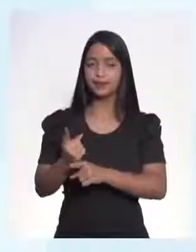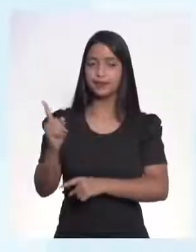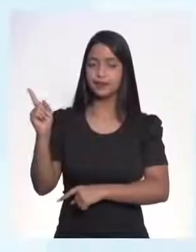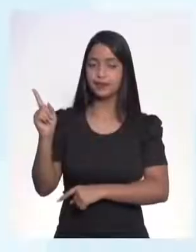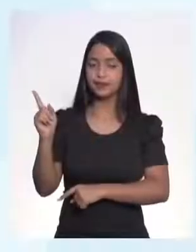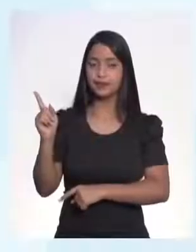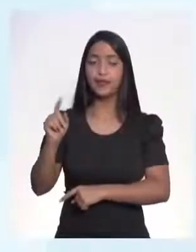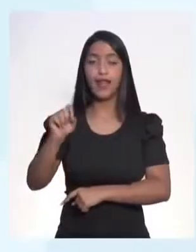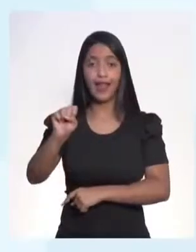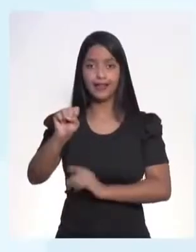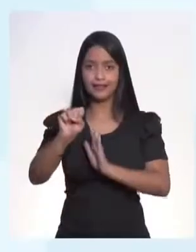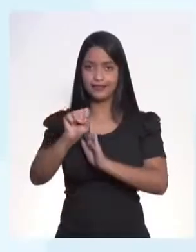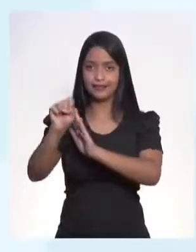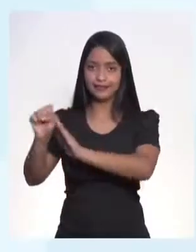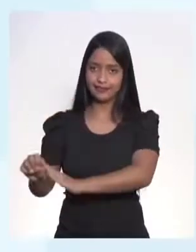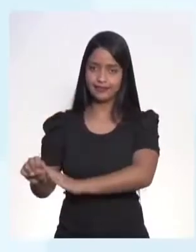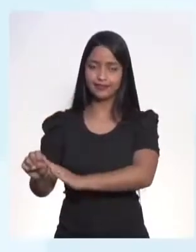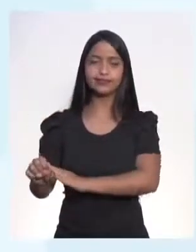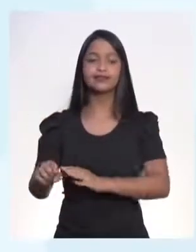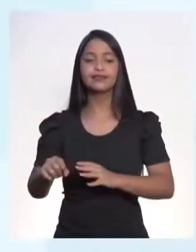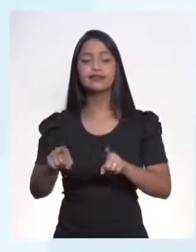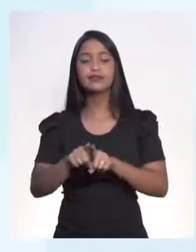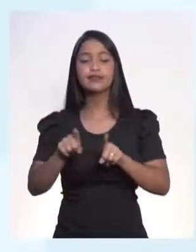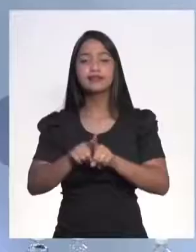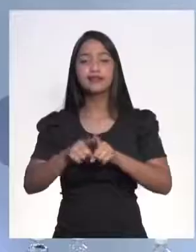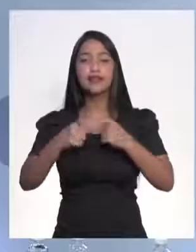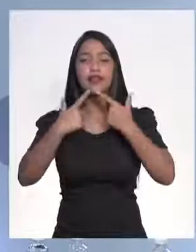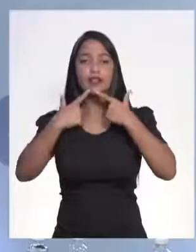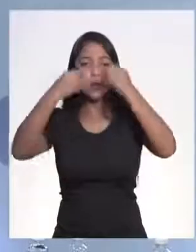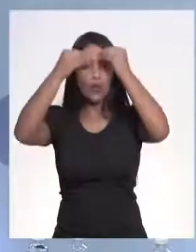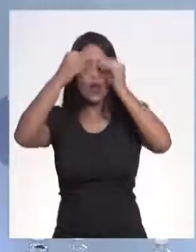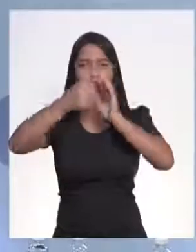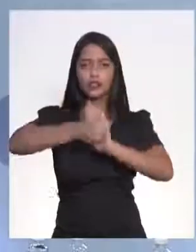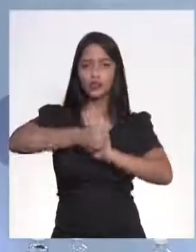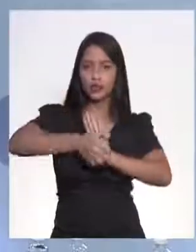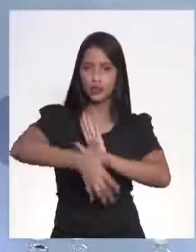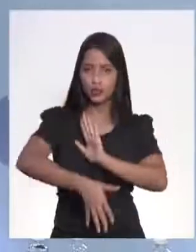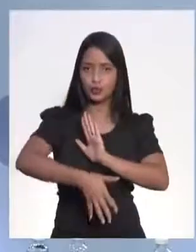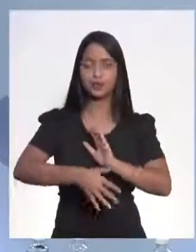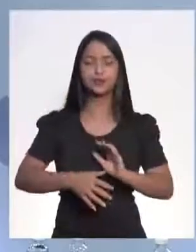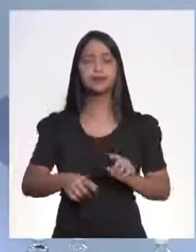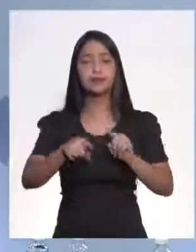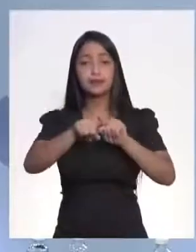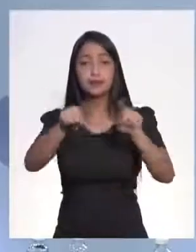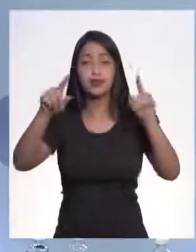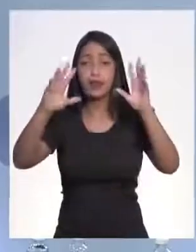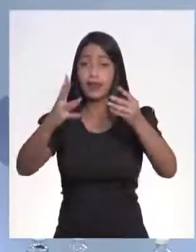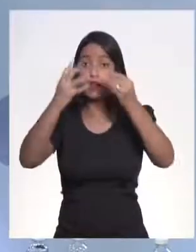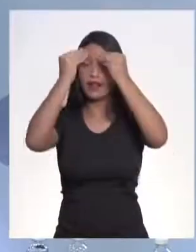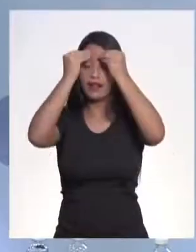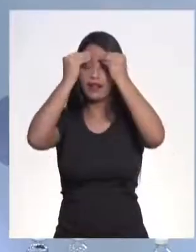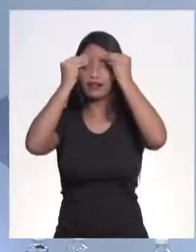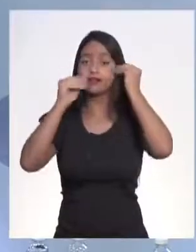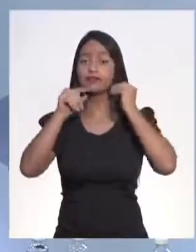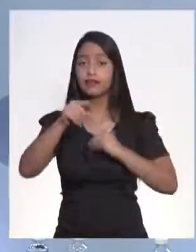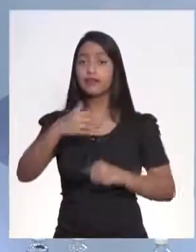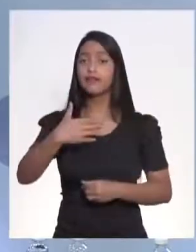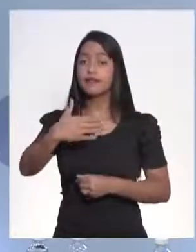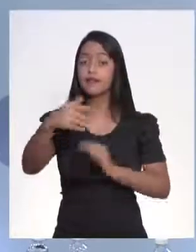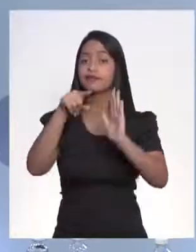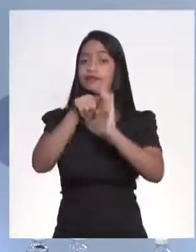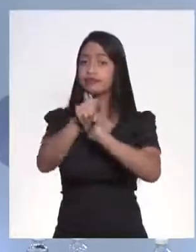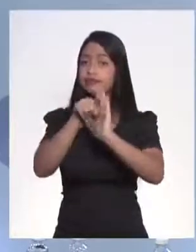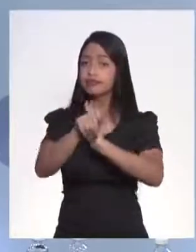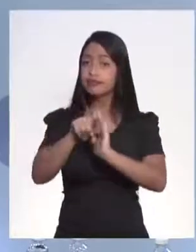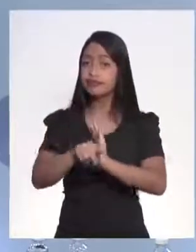subjetiva tá desculpa aí foi mal essa mais as figuras de linguagem alunos gravem isso só cai muito lá nas